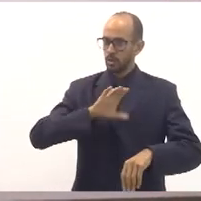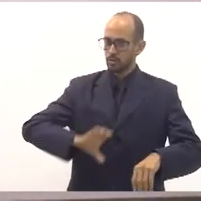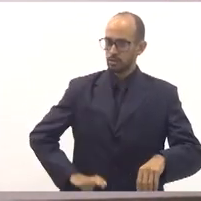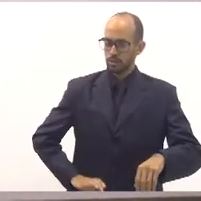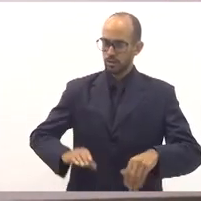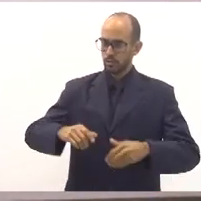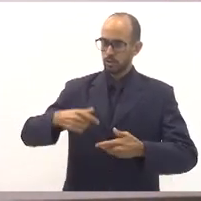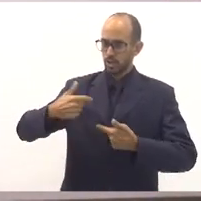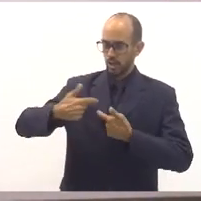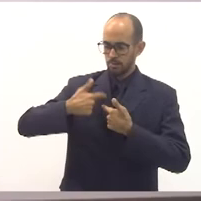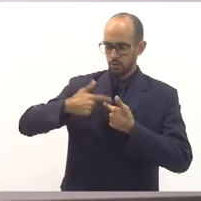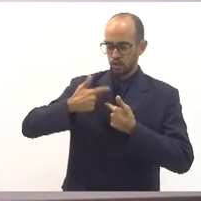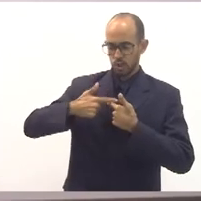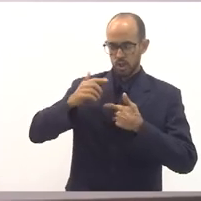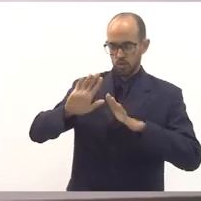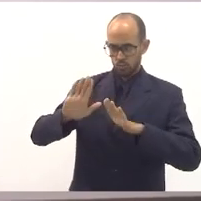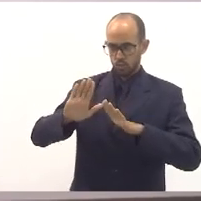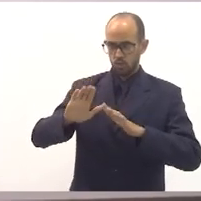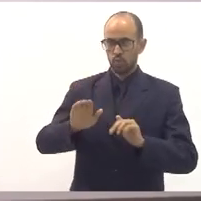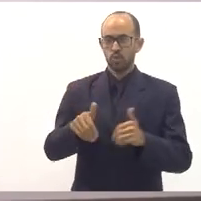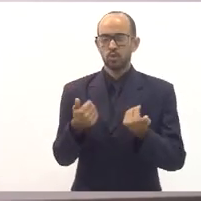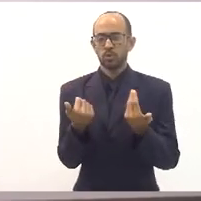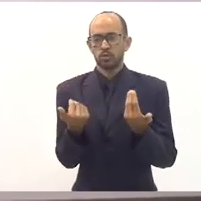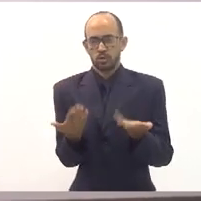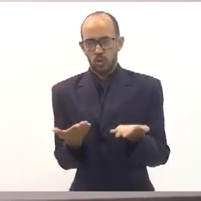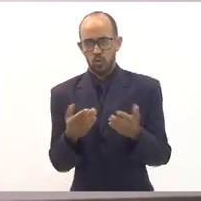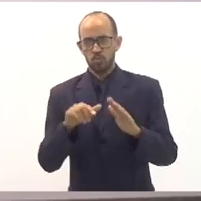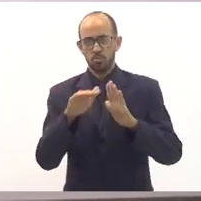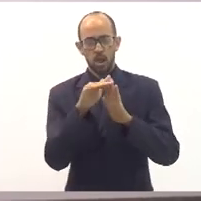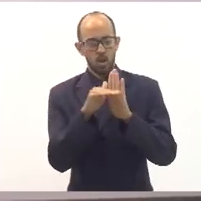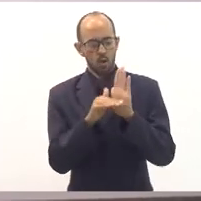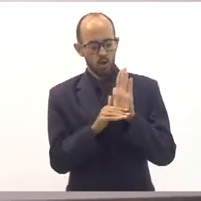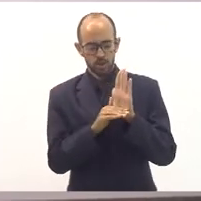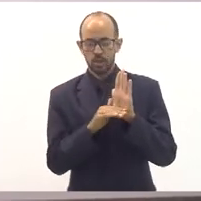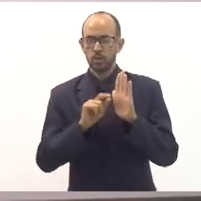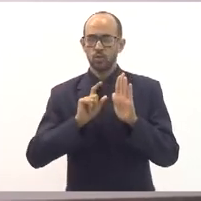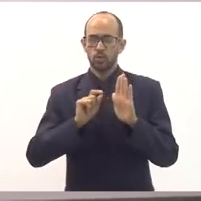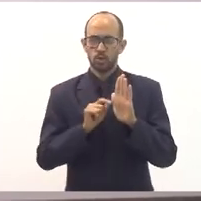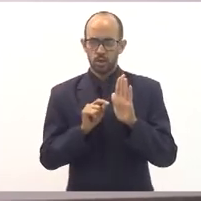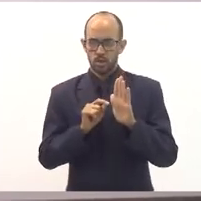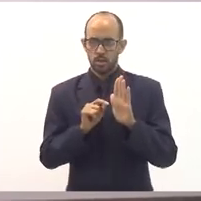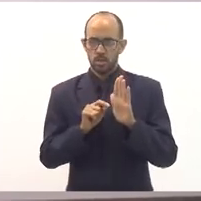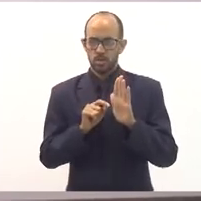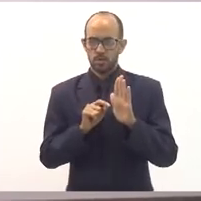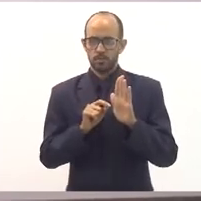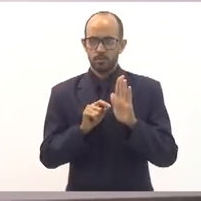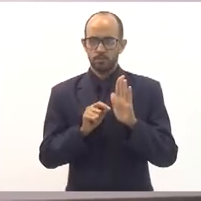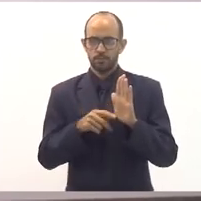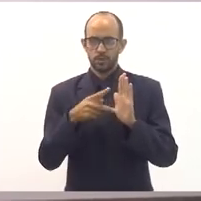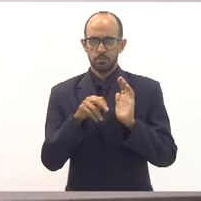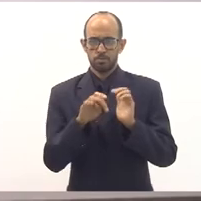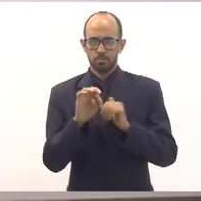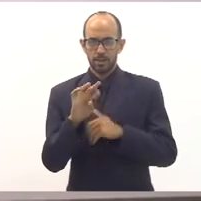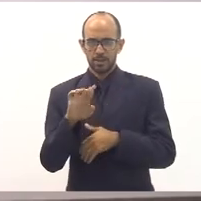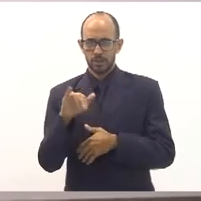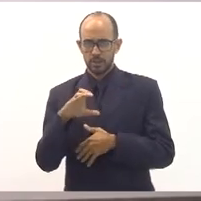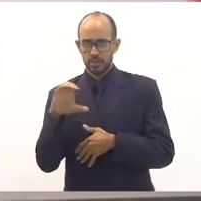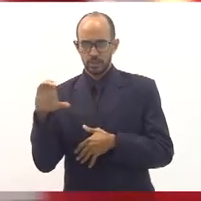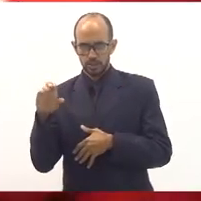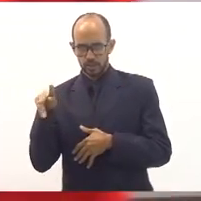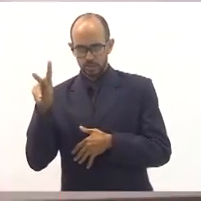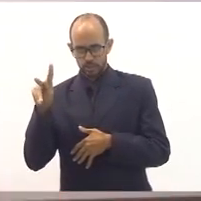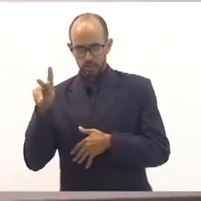então estão aqui é pela ordem é Patrick Sampaio